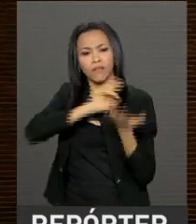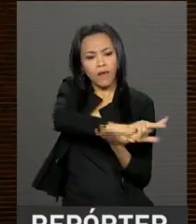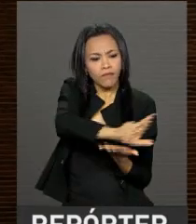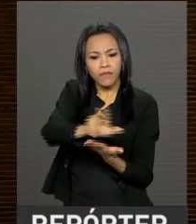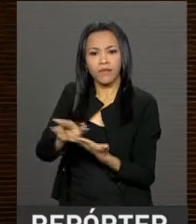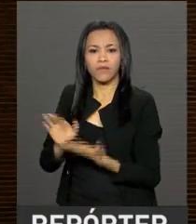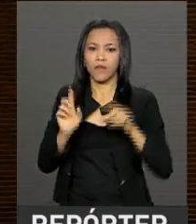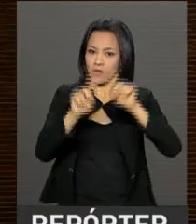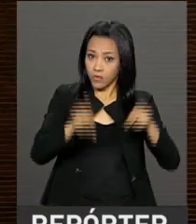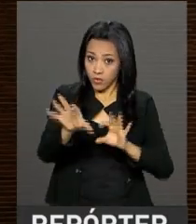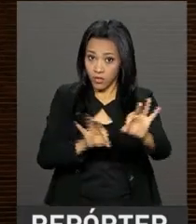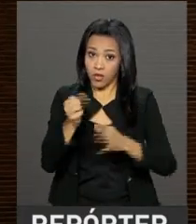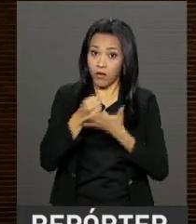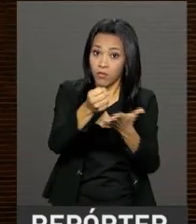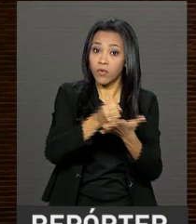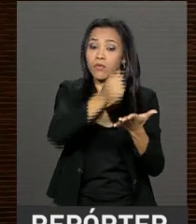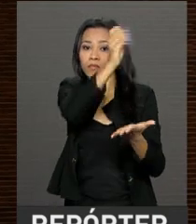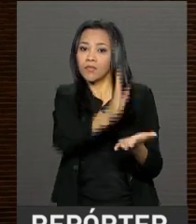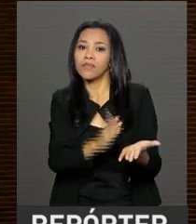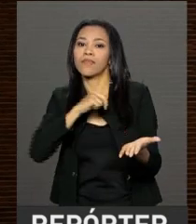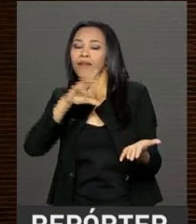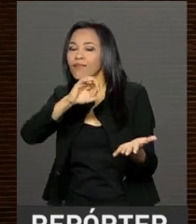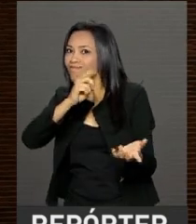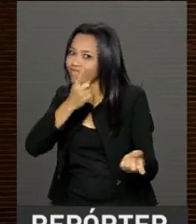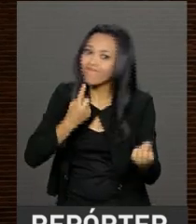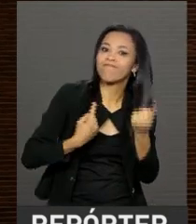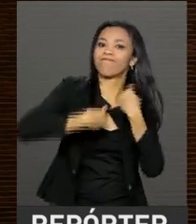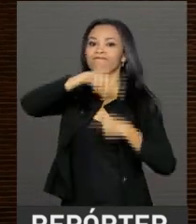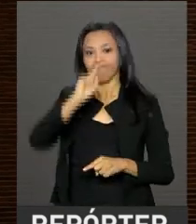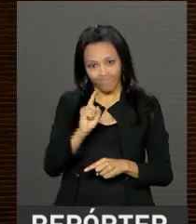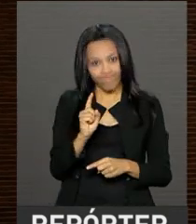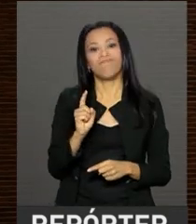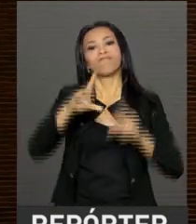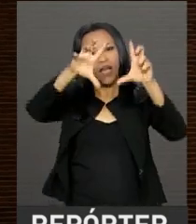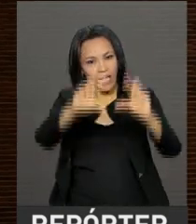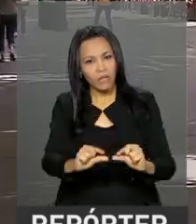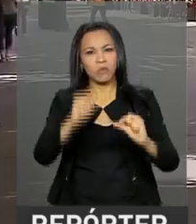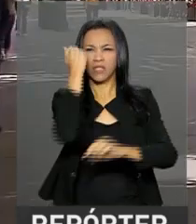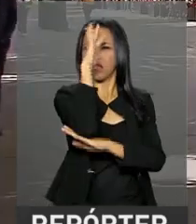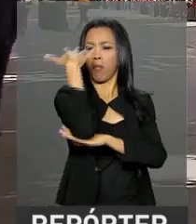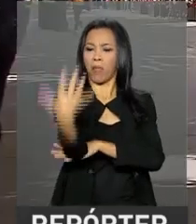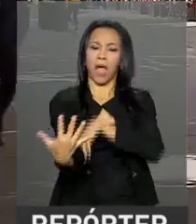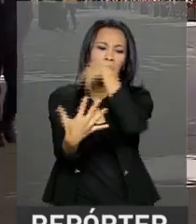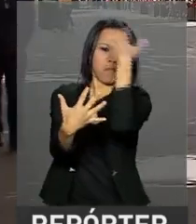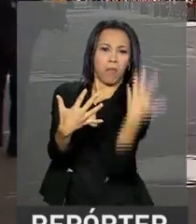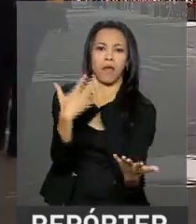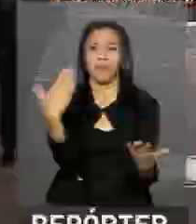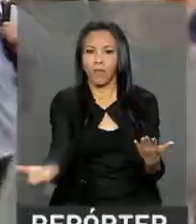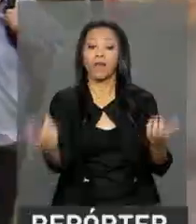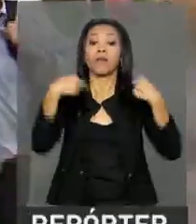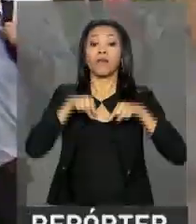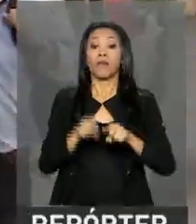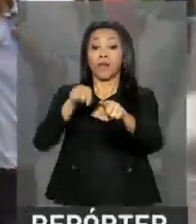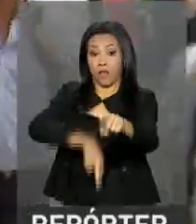contribuem para que o Brasil tenha tido um resultado extraordinário na redução do desmatamento. A Noruega também é uma